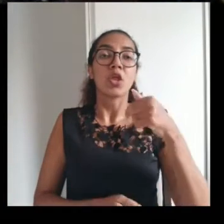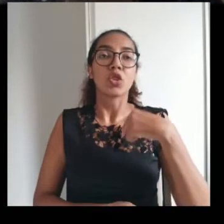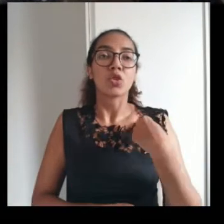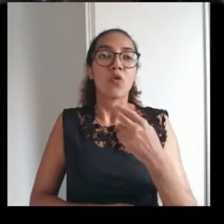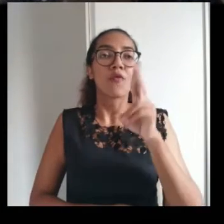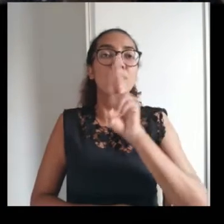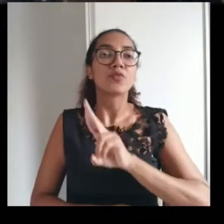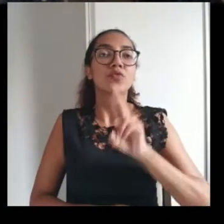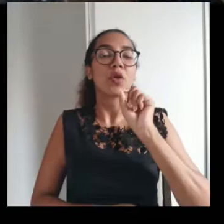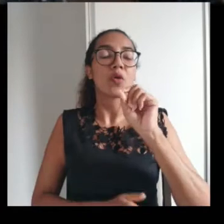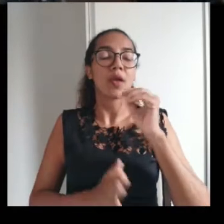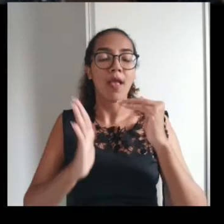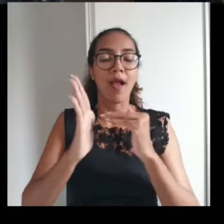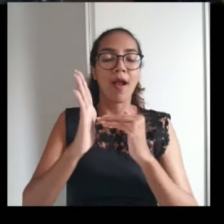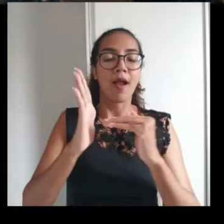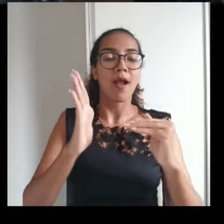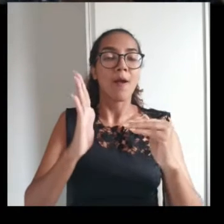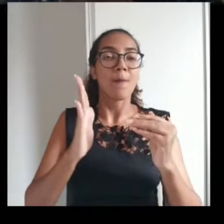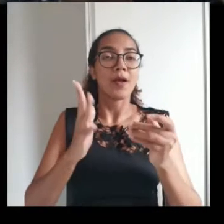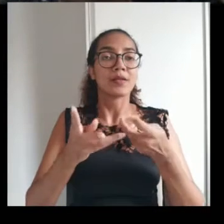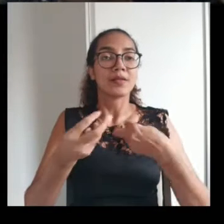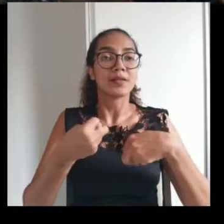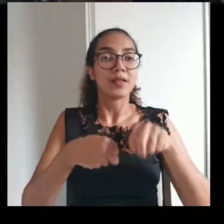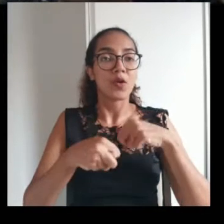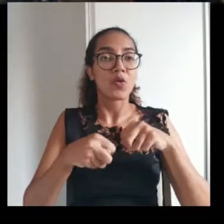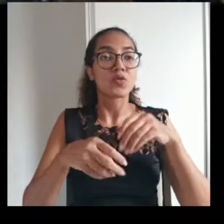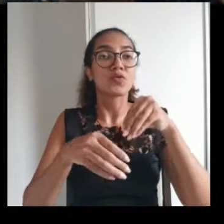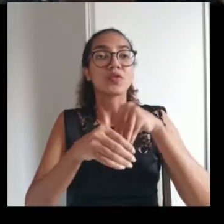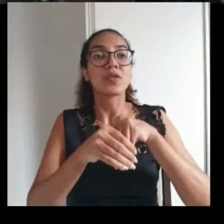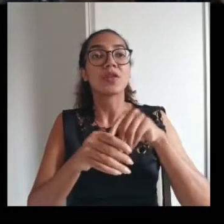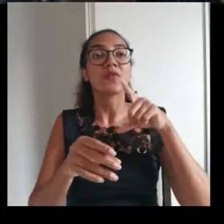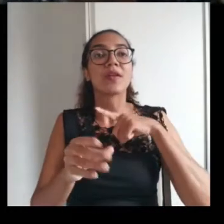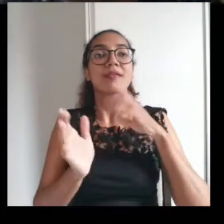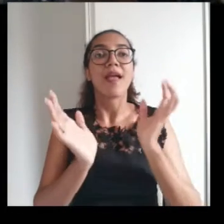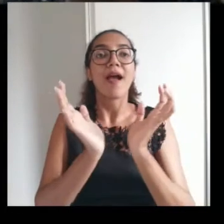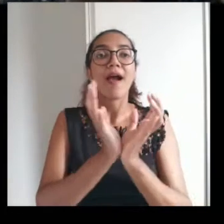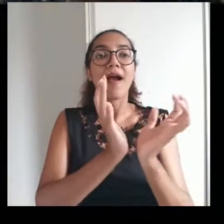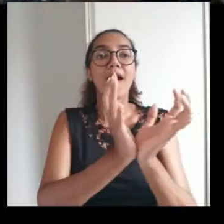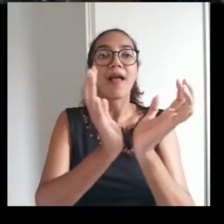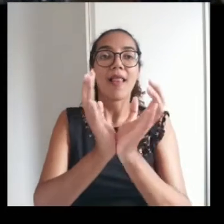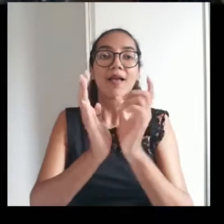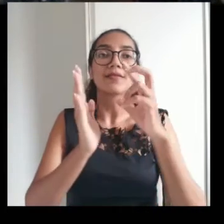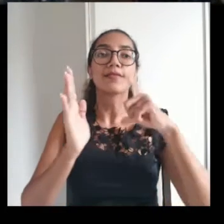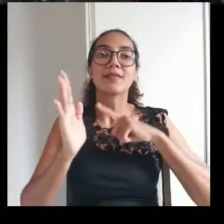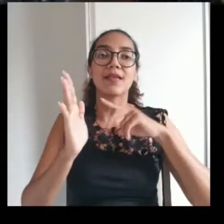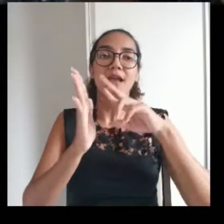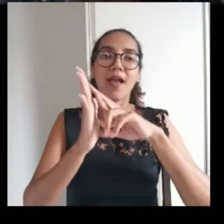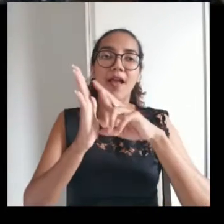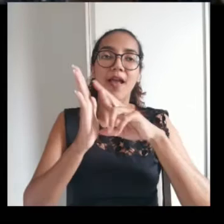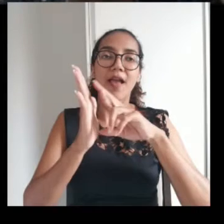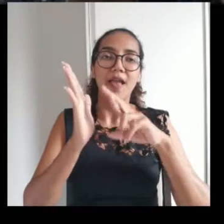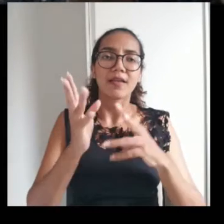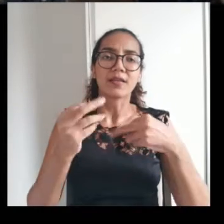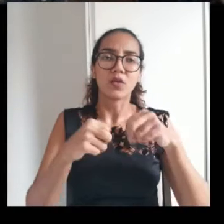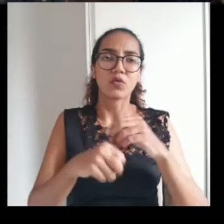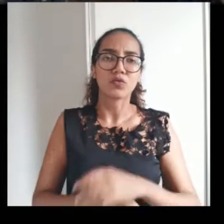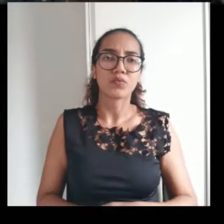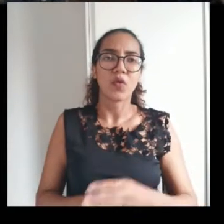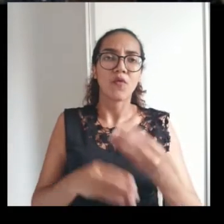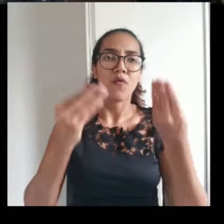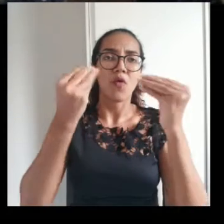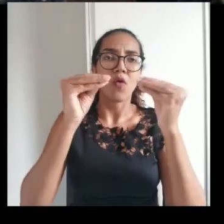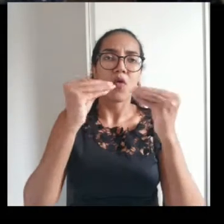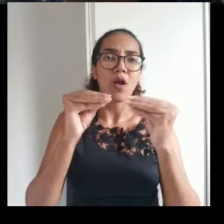daqui a pouco. A gente vai ter as classes que tratam as regras de negócio. Eu vou até colocar aqui apresentação,